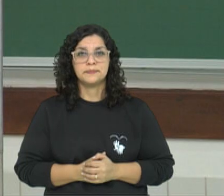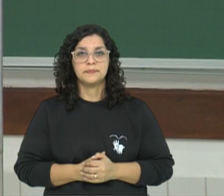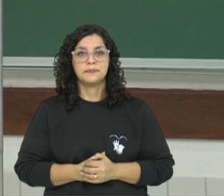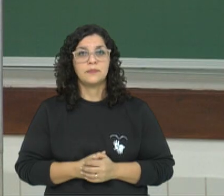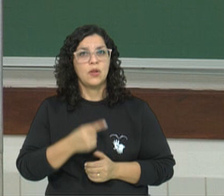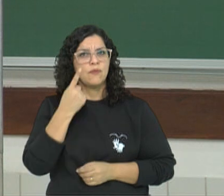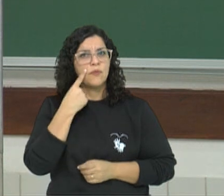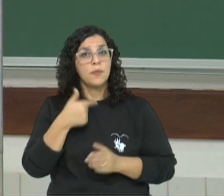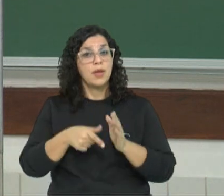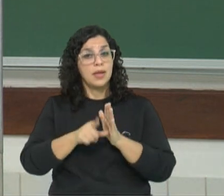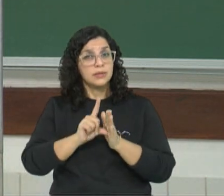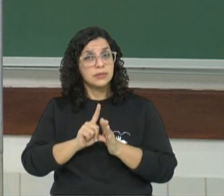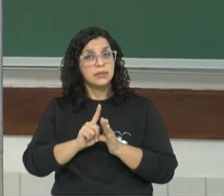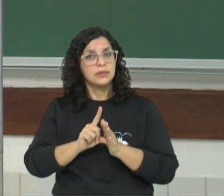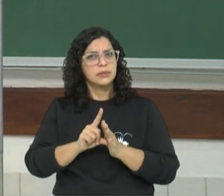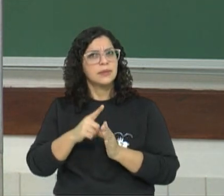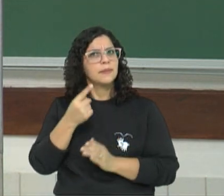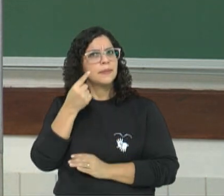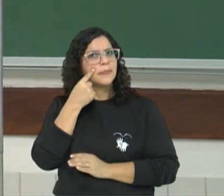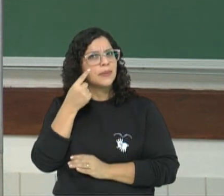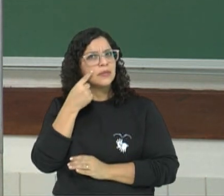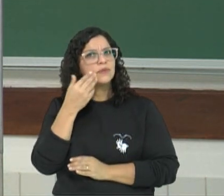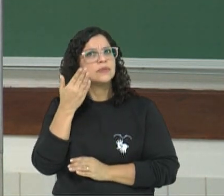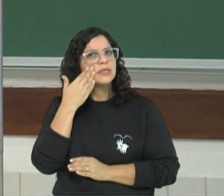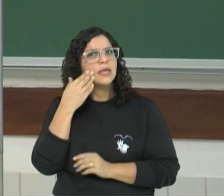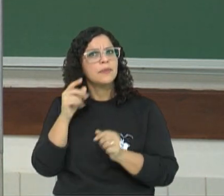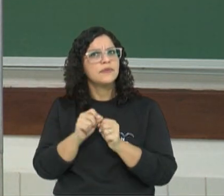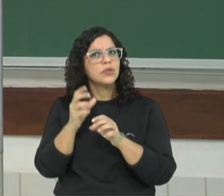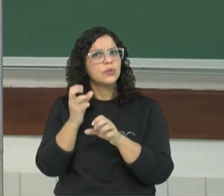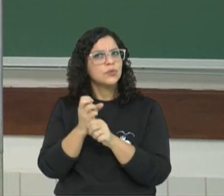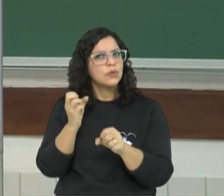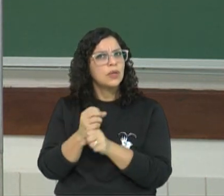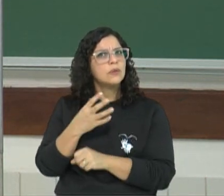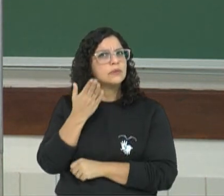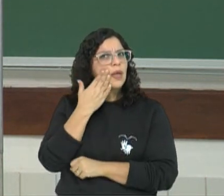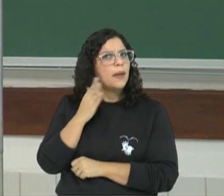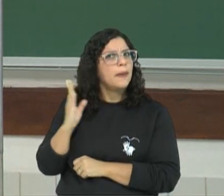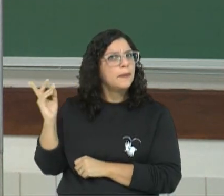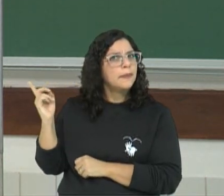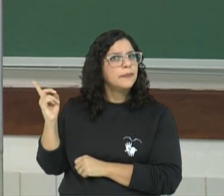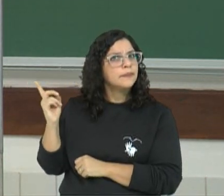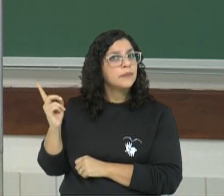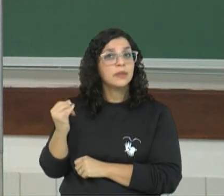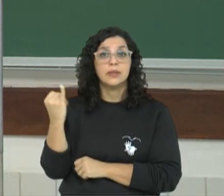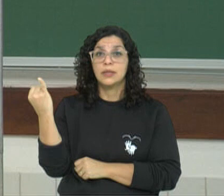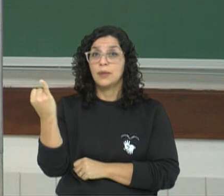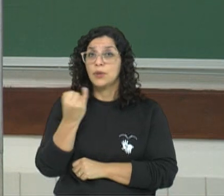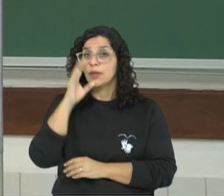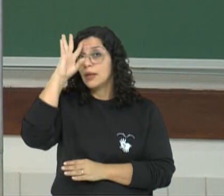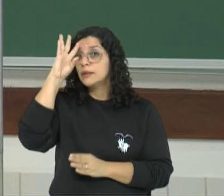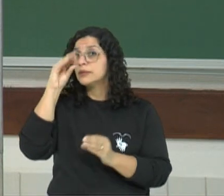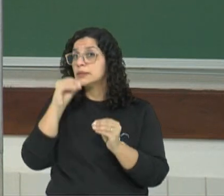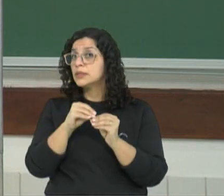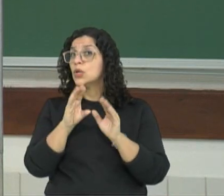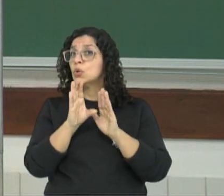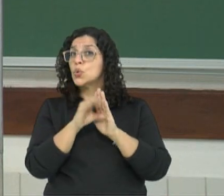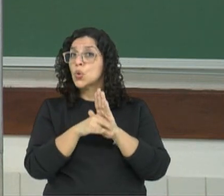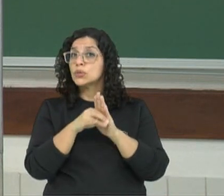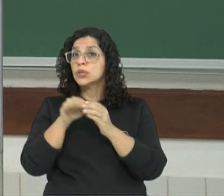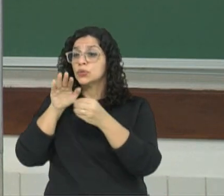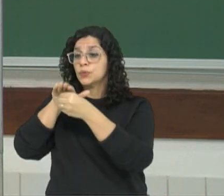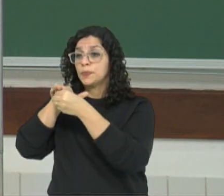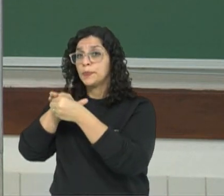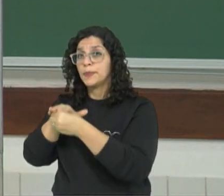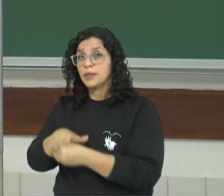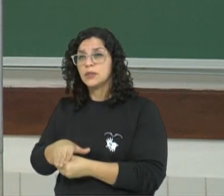aqui? Né? Mas antes disso, você sabe fazer o cálculo dessa parte? Né? É muito importante você entender o conceito de pressão